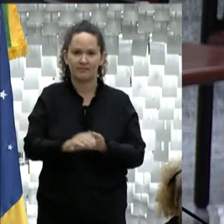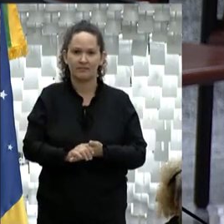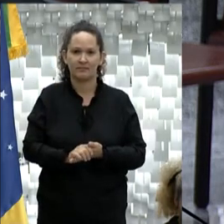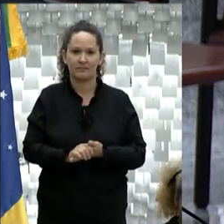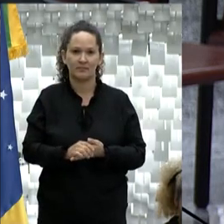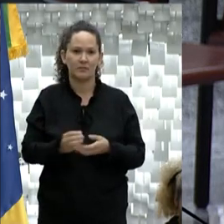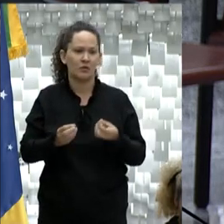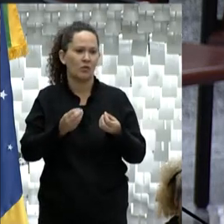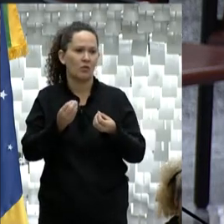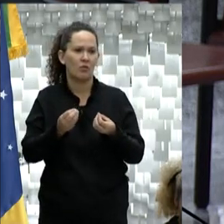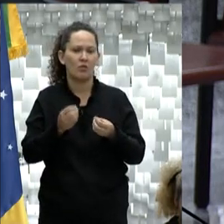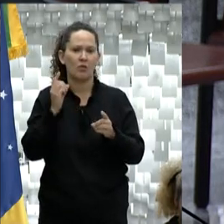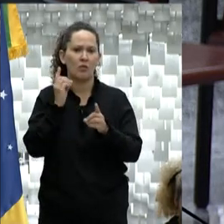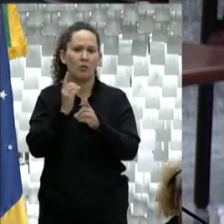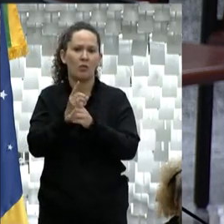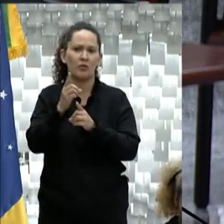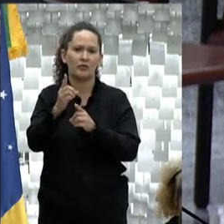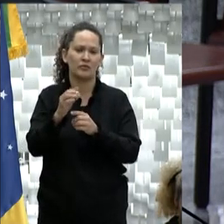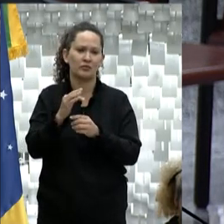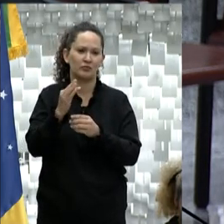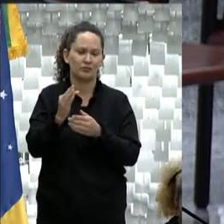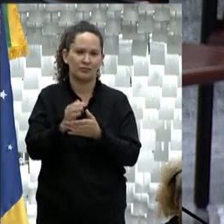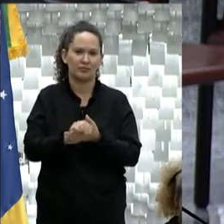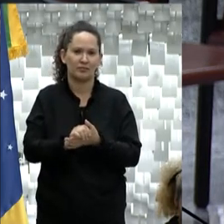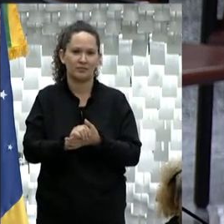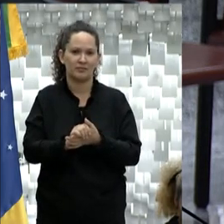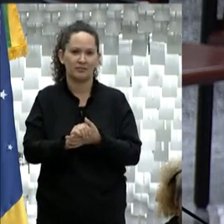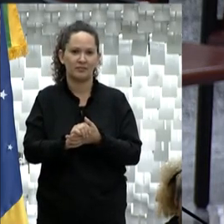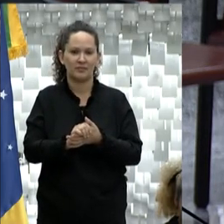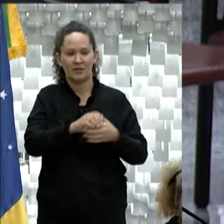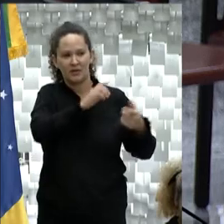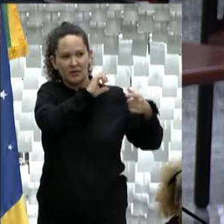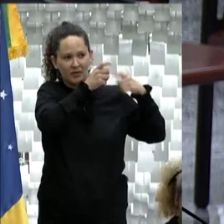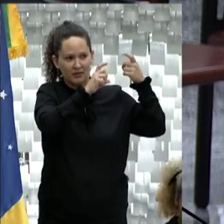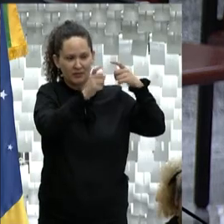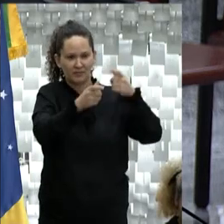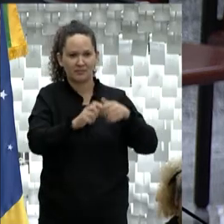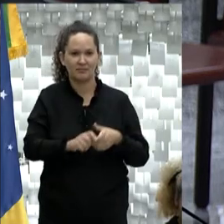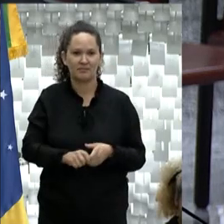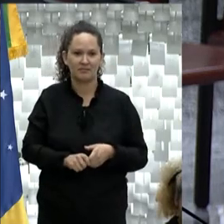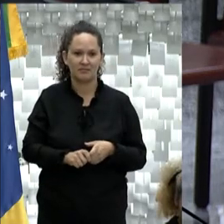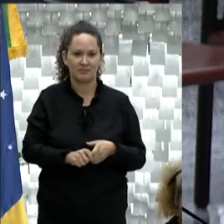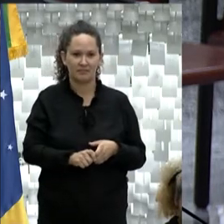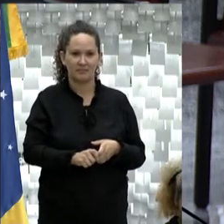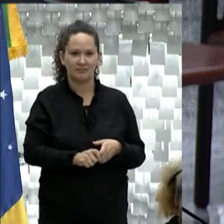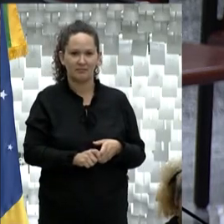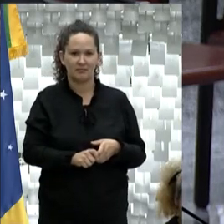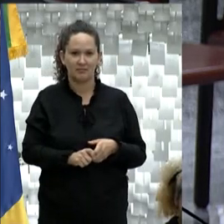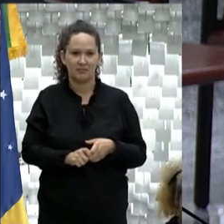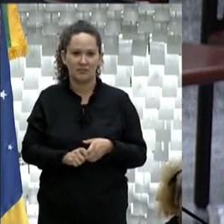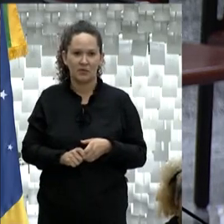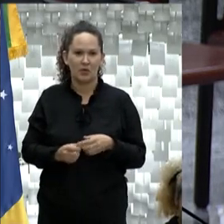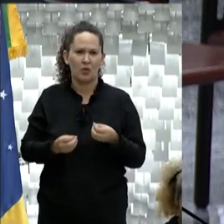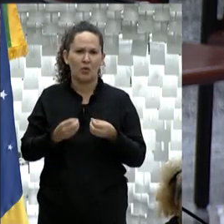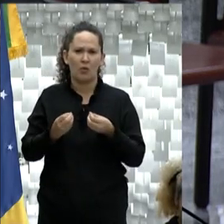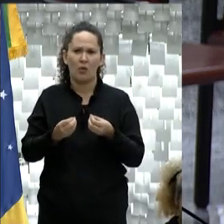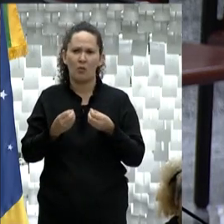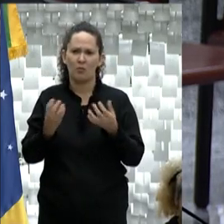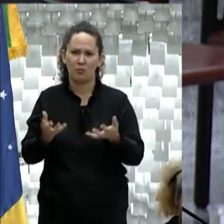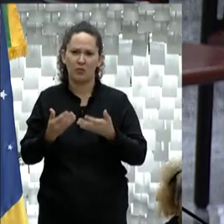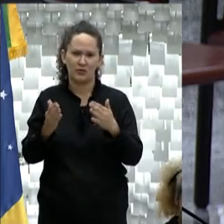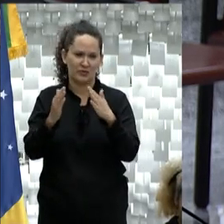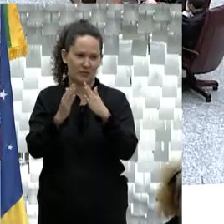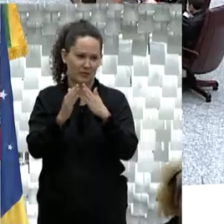como vocês valorizam a tradição e como prestigiam